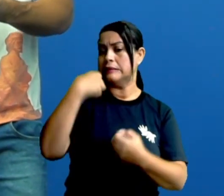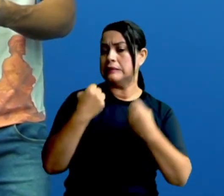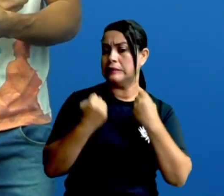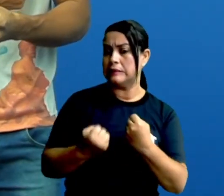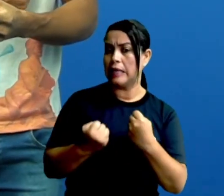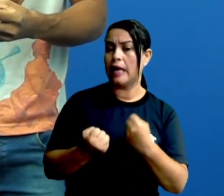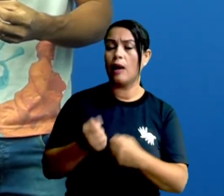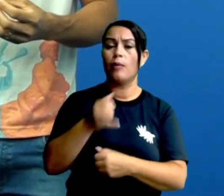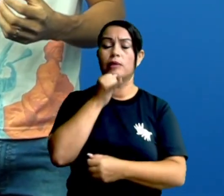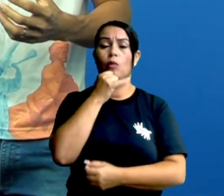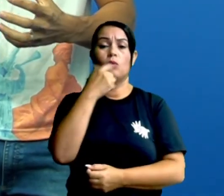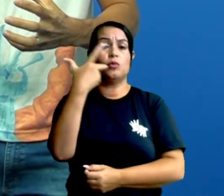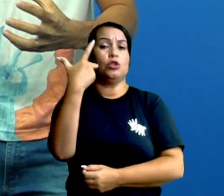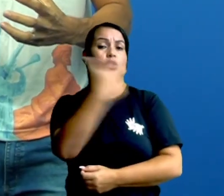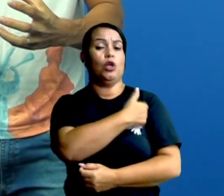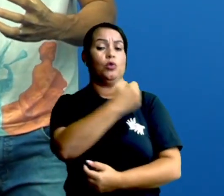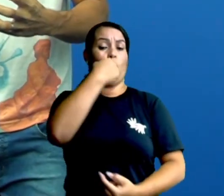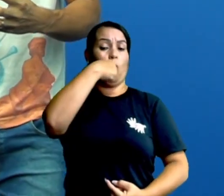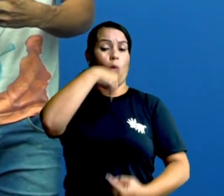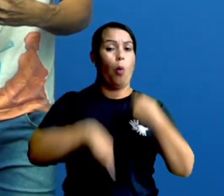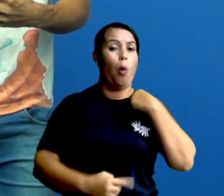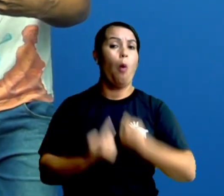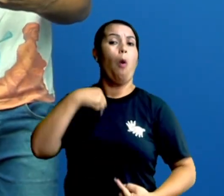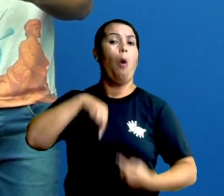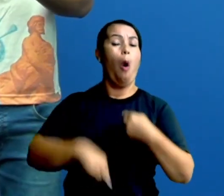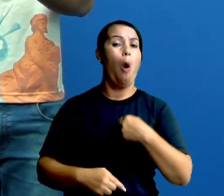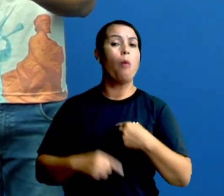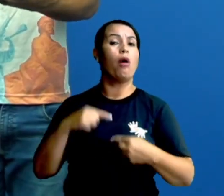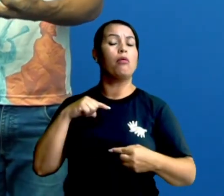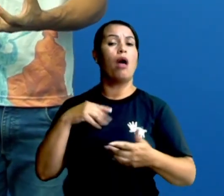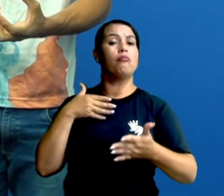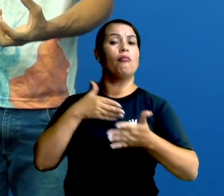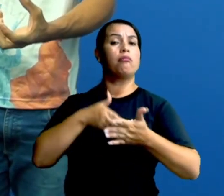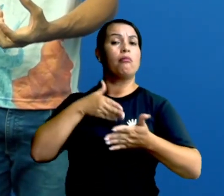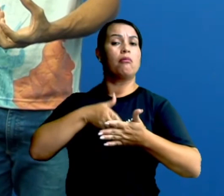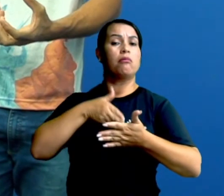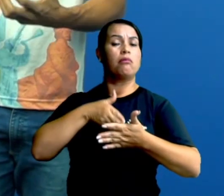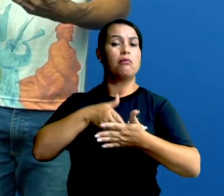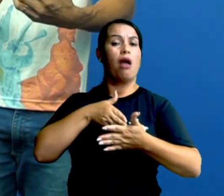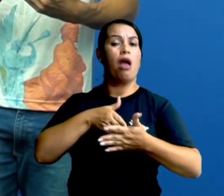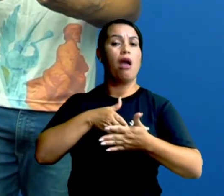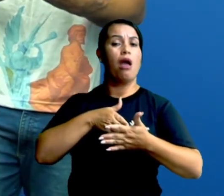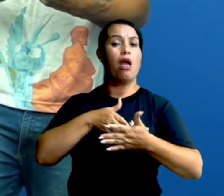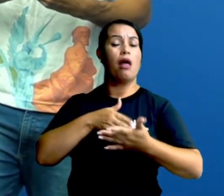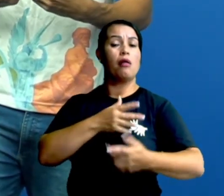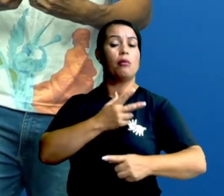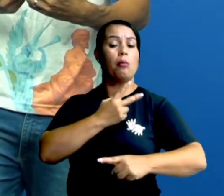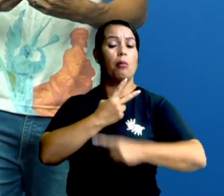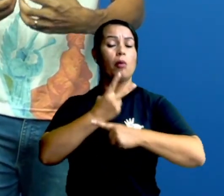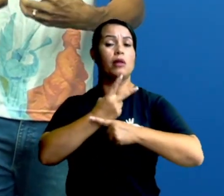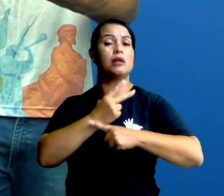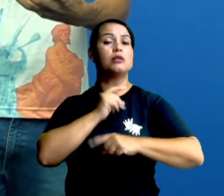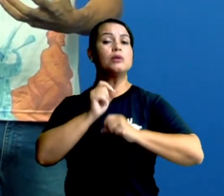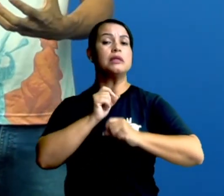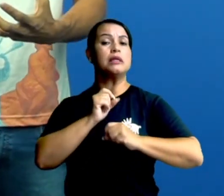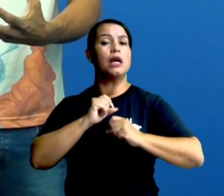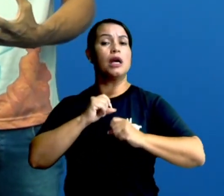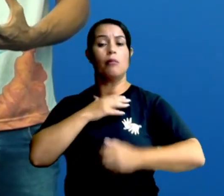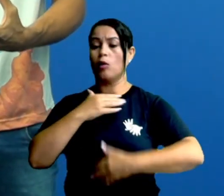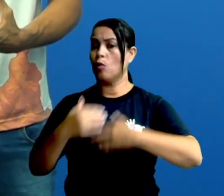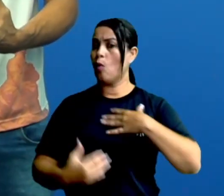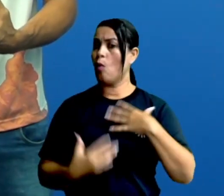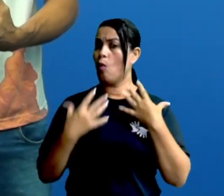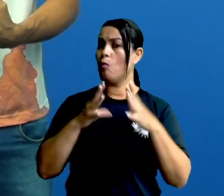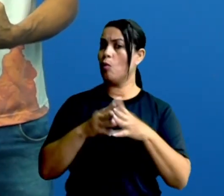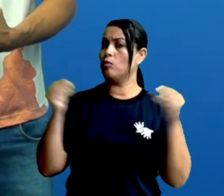quando são injetadas no nosso corpo, acabam criando uma barreira imunológica, fazendo com que a gente fique imune